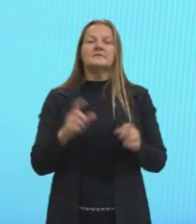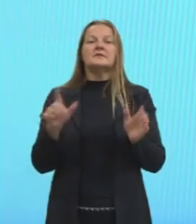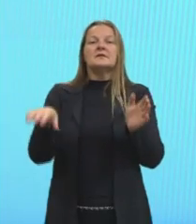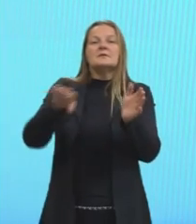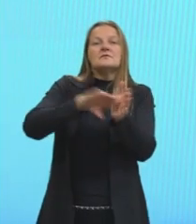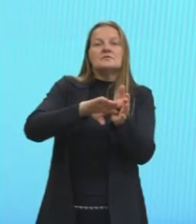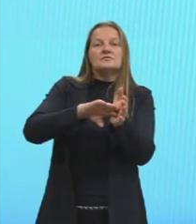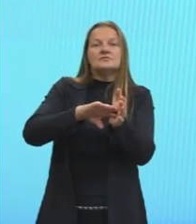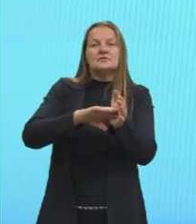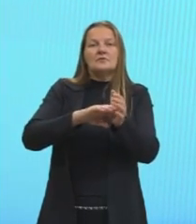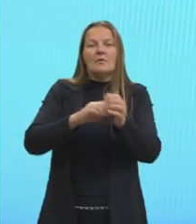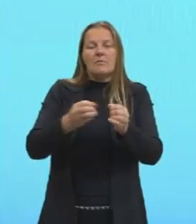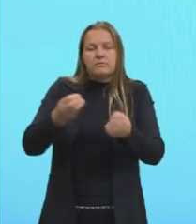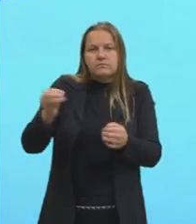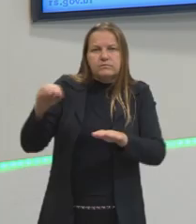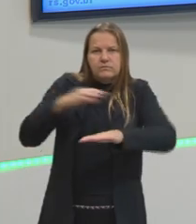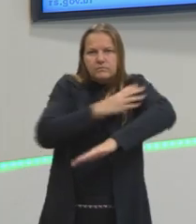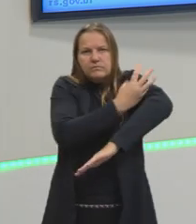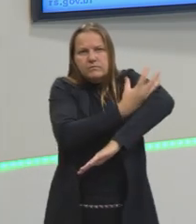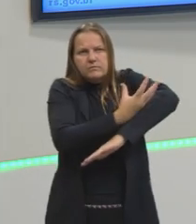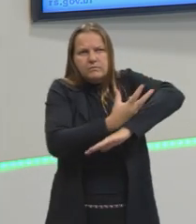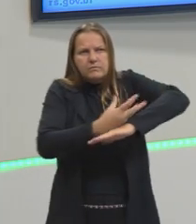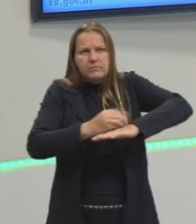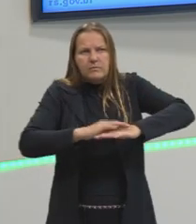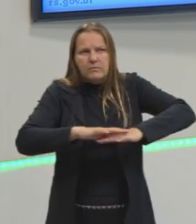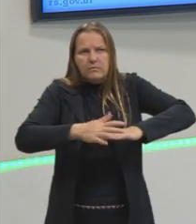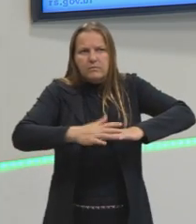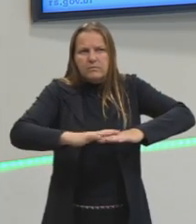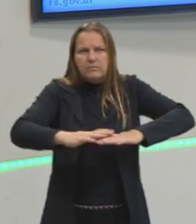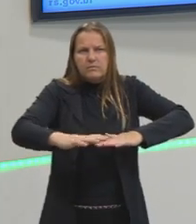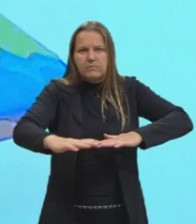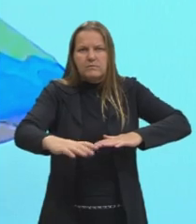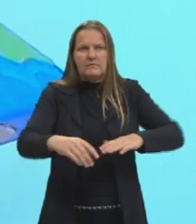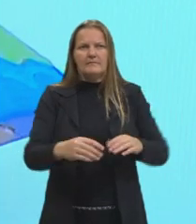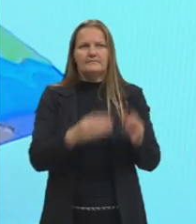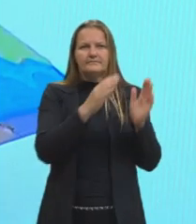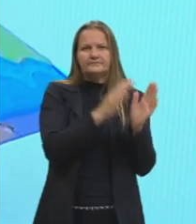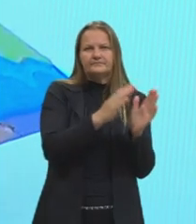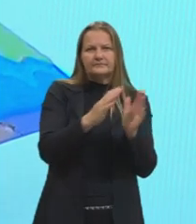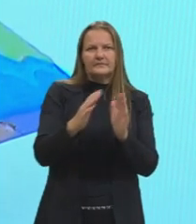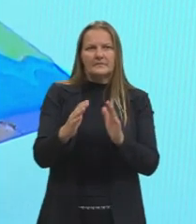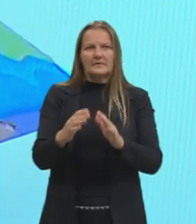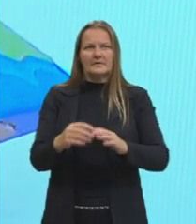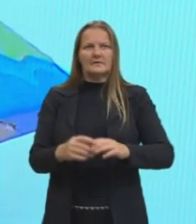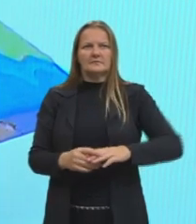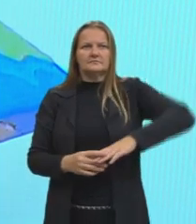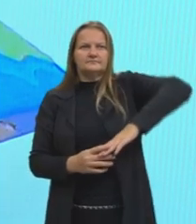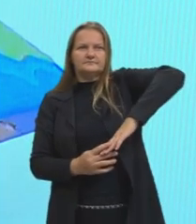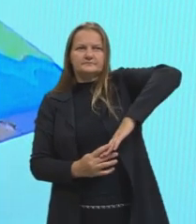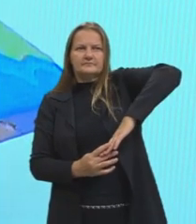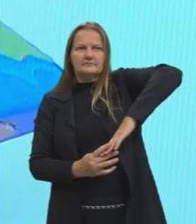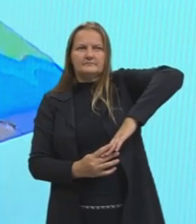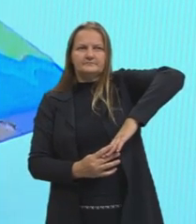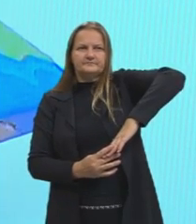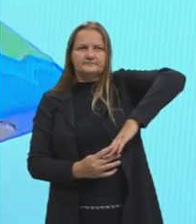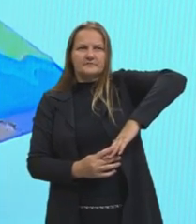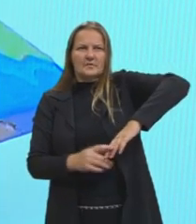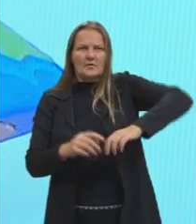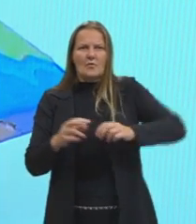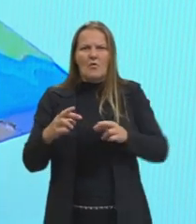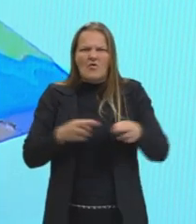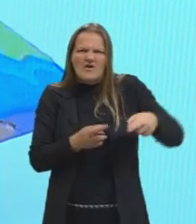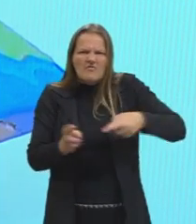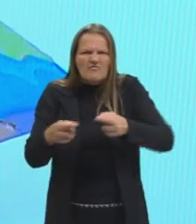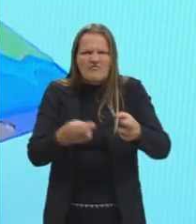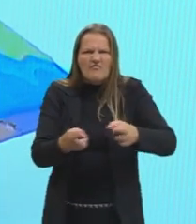aí tu chega na deposição então aqui ó se a gente pegar essas partes né é um rio mais vigoroso